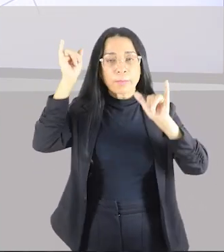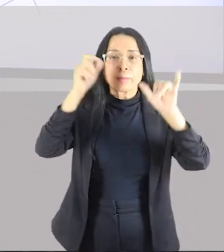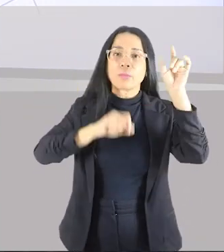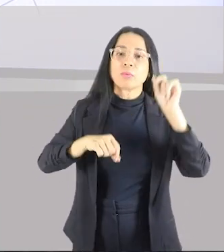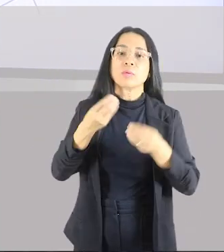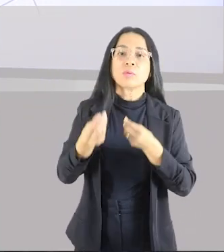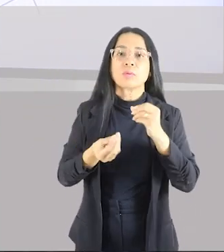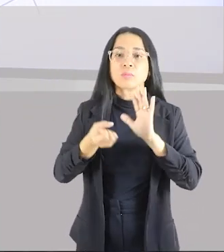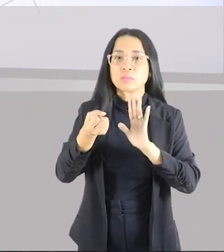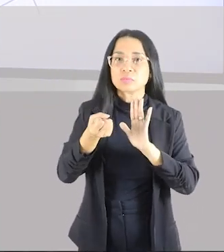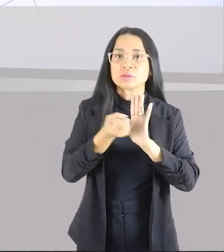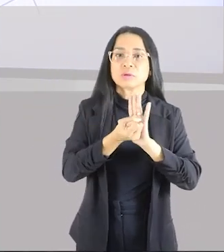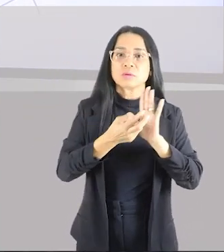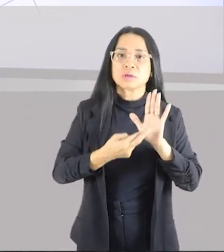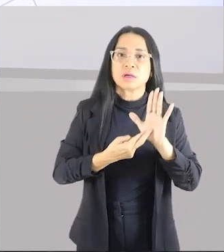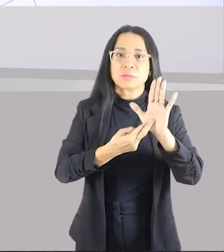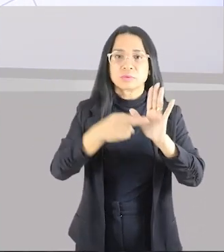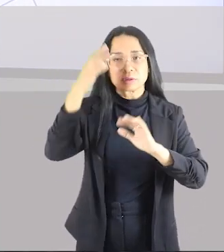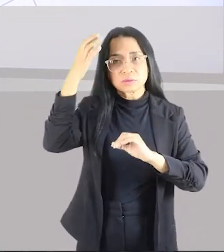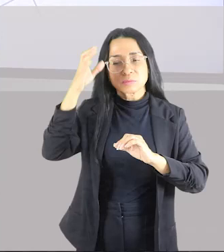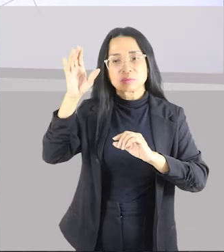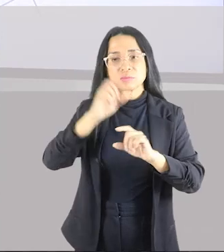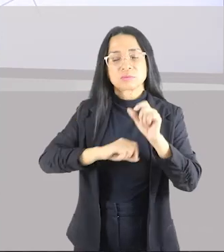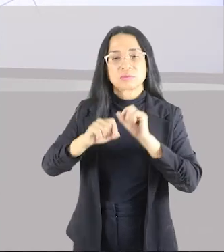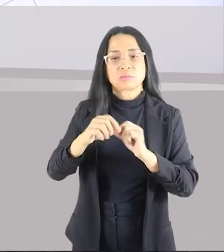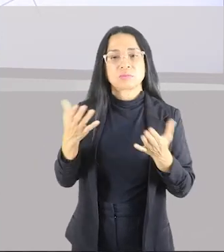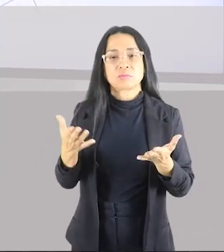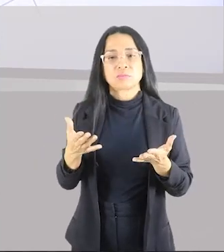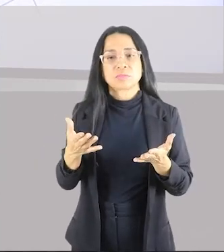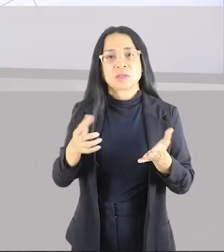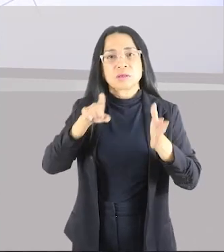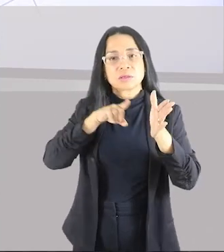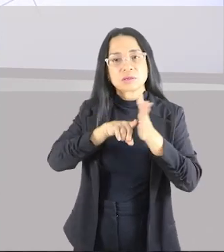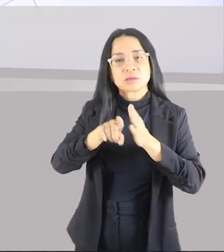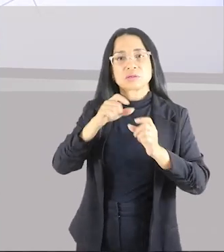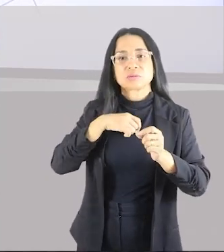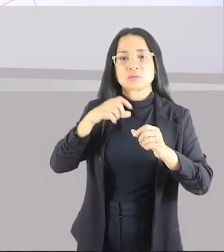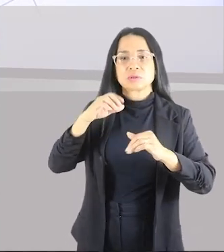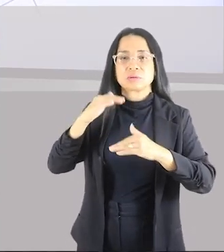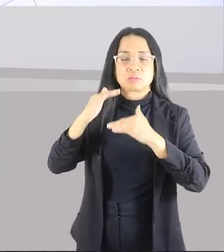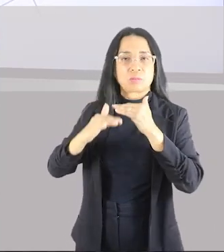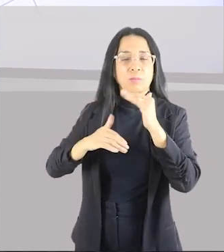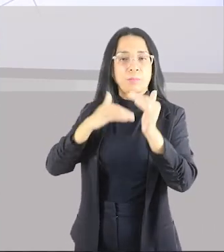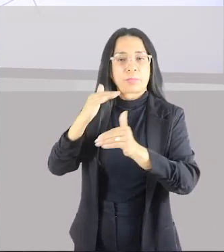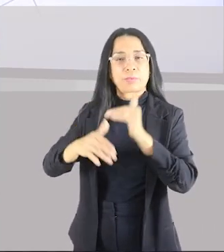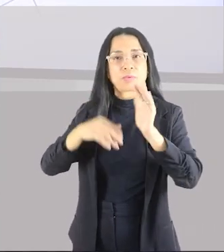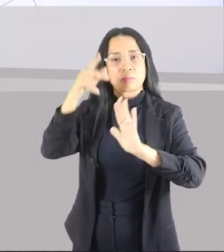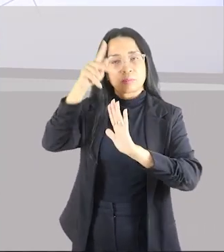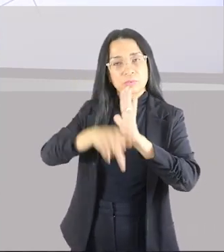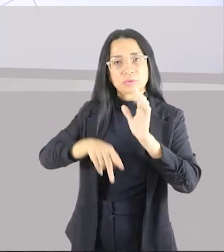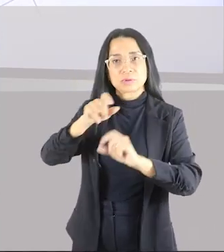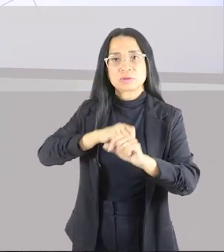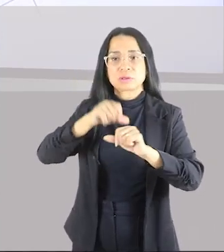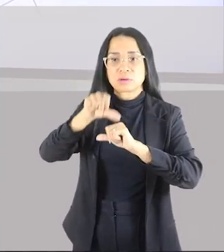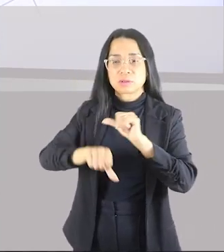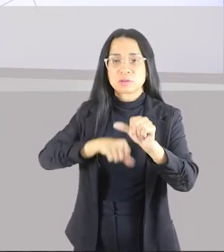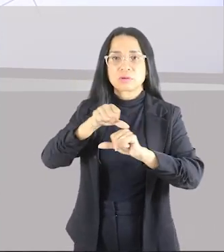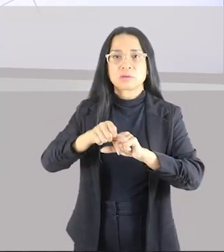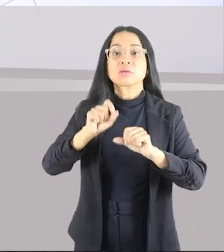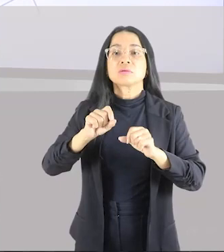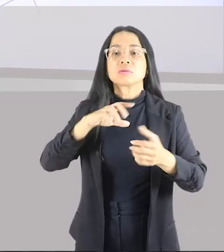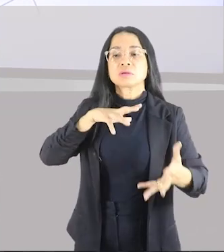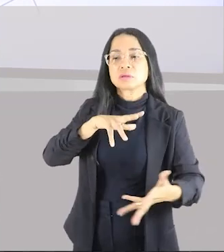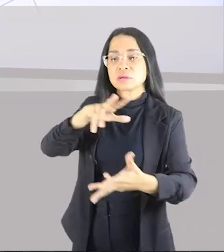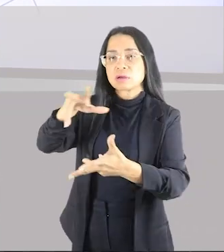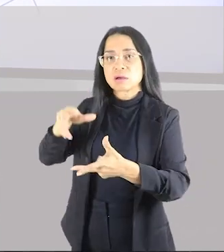representação cultural. Essas questões representam aí o processo potencial e transformador que a globalização pode fazer